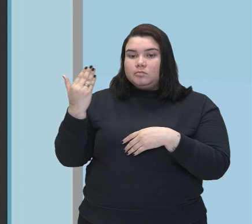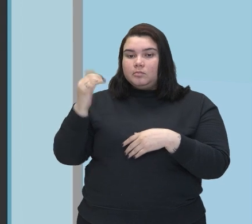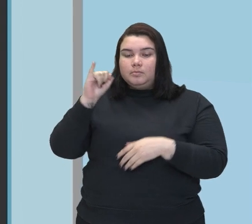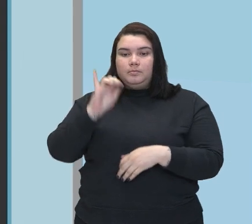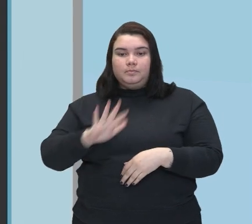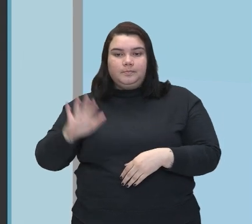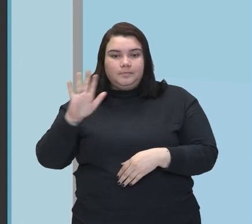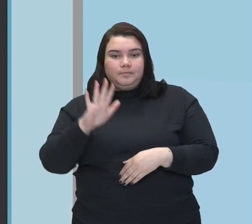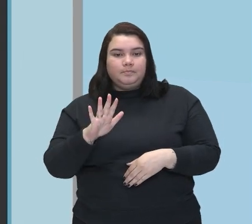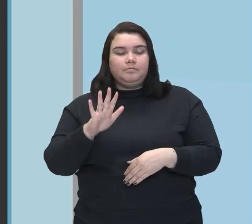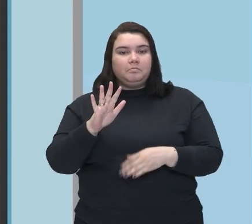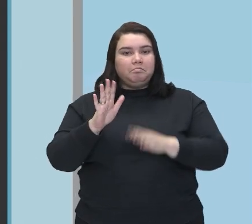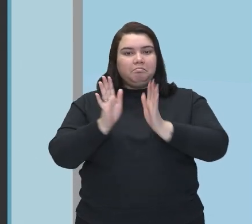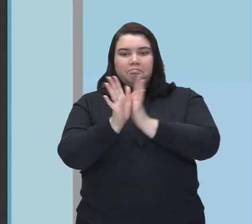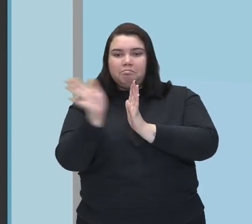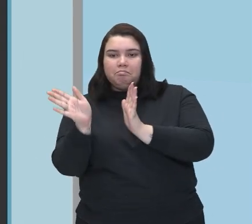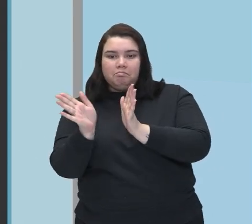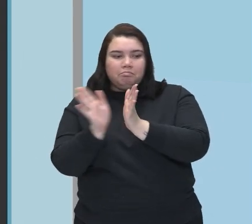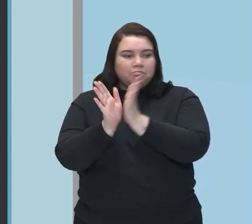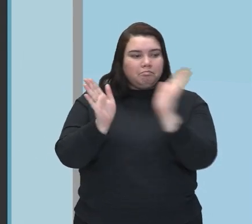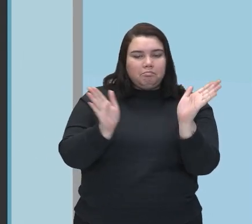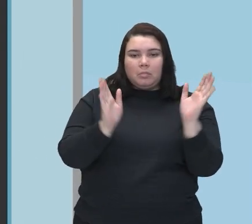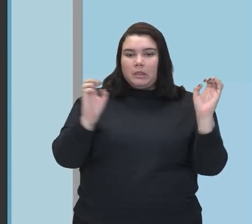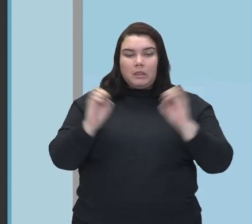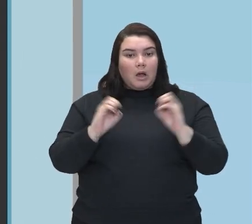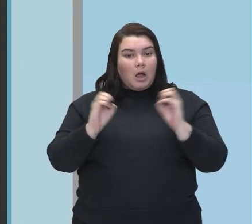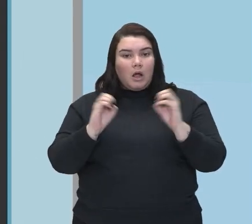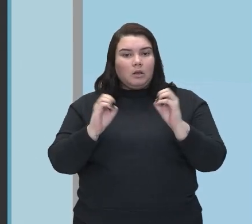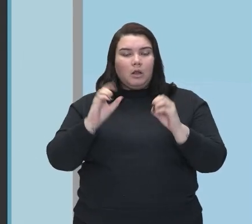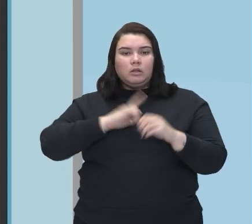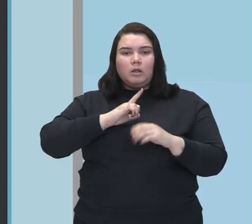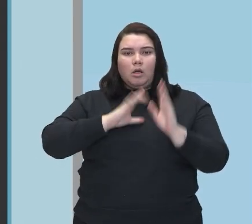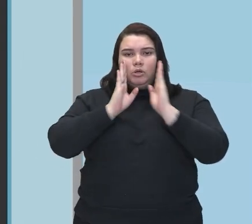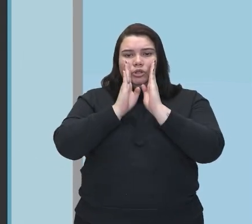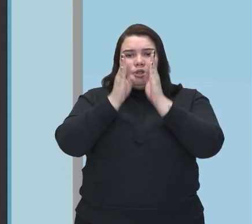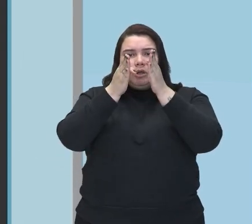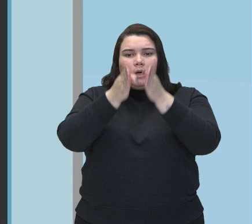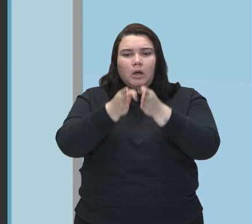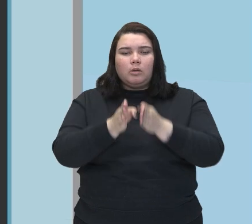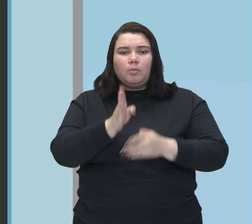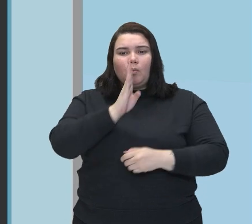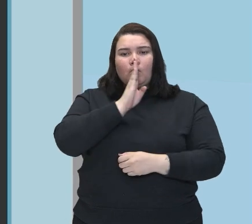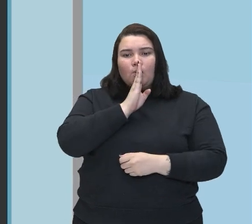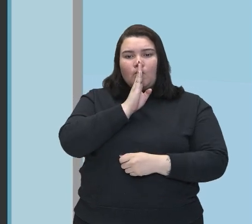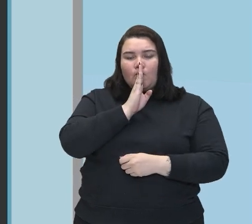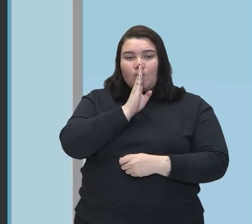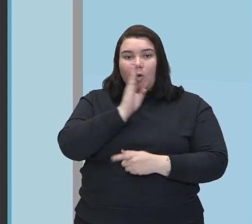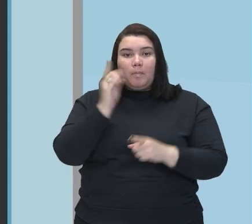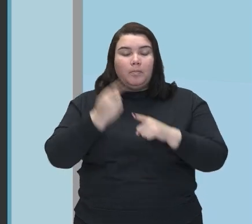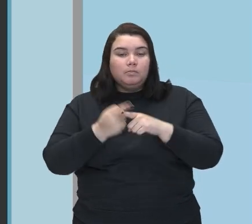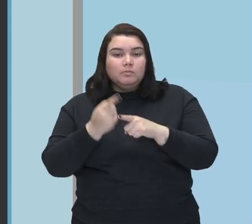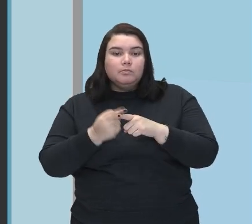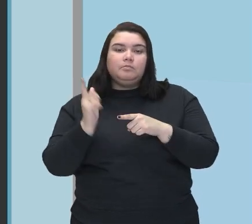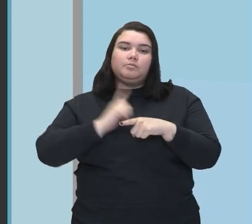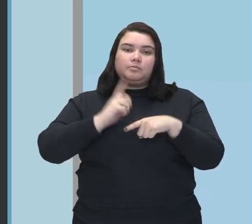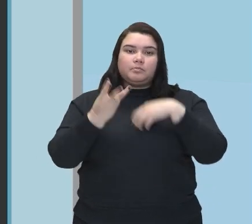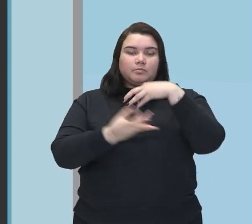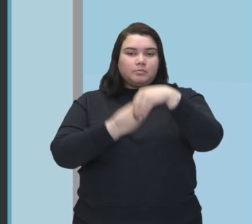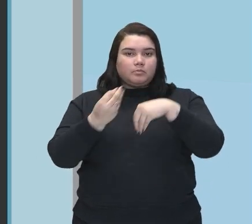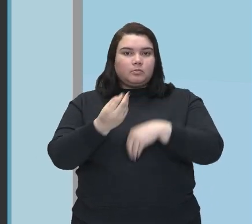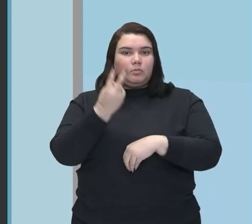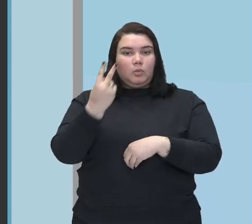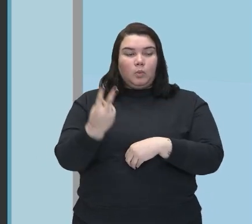imagem. Não aconteceu desvio, o feixe de luz não desvia. Por quê? Porque estão misturadas aí as